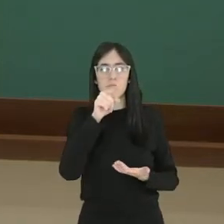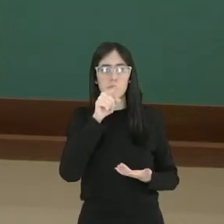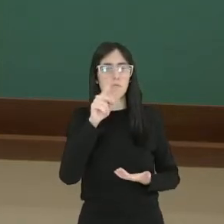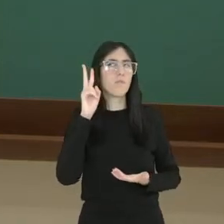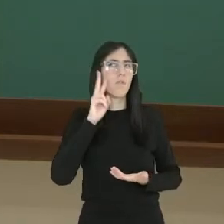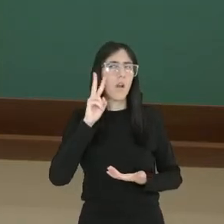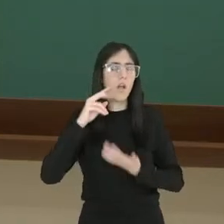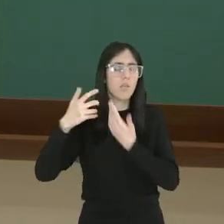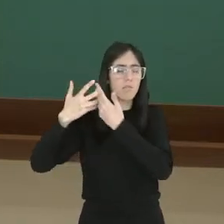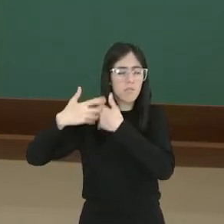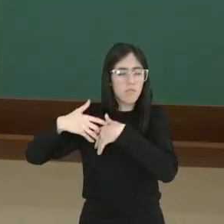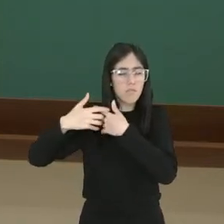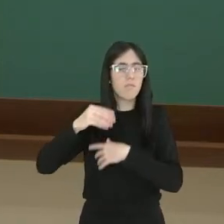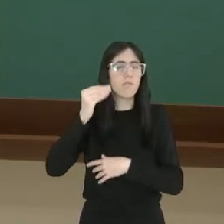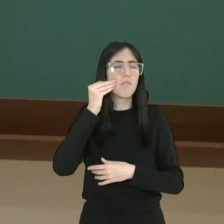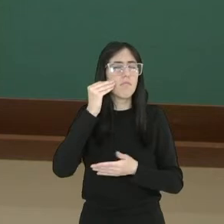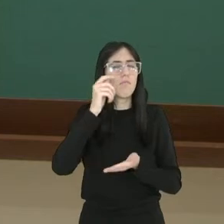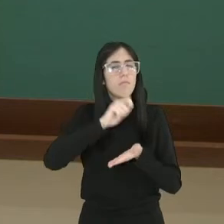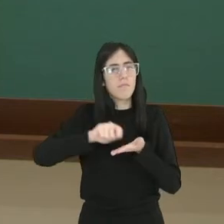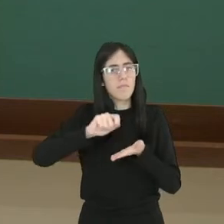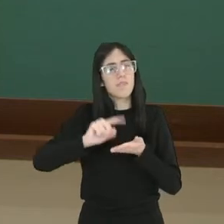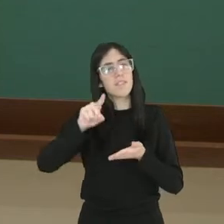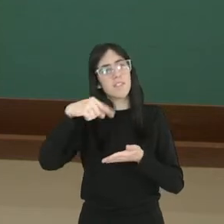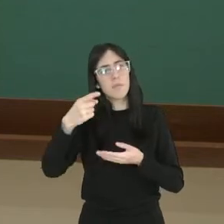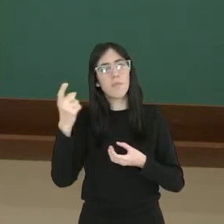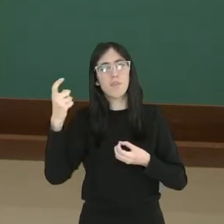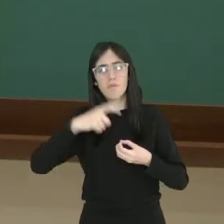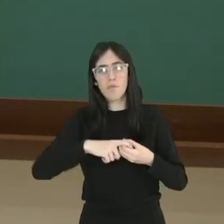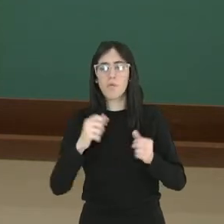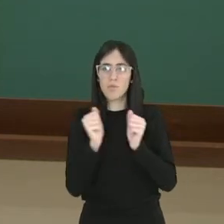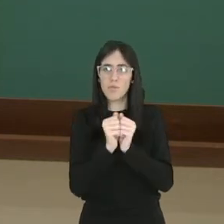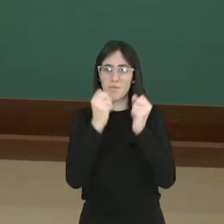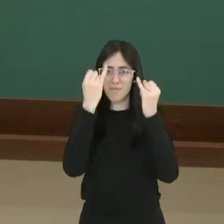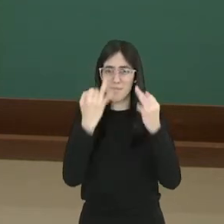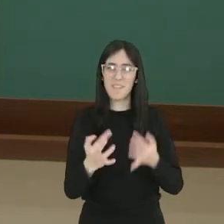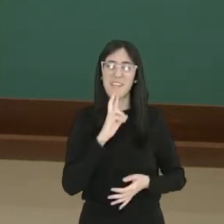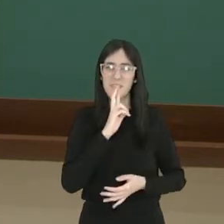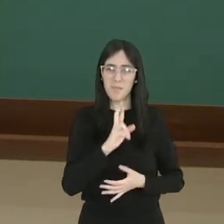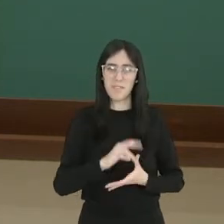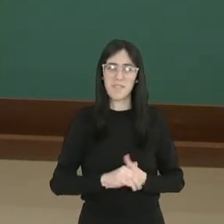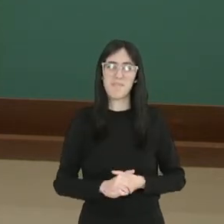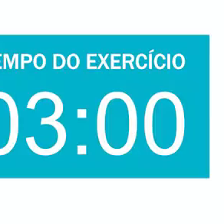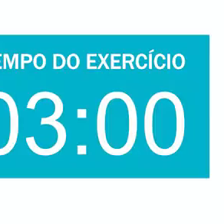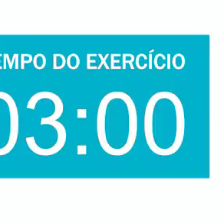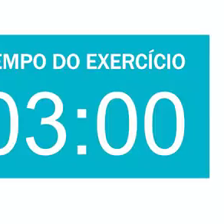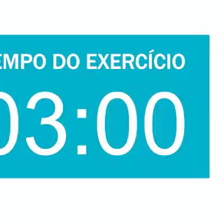olhadinha, reflitam sobre o que nós conversamos e daqui a pouquinho eu volto com a resposta para vocês.